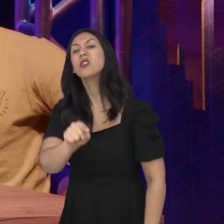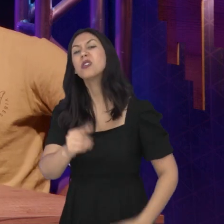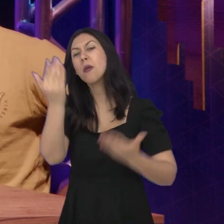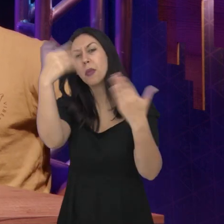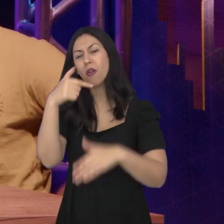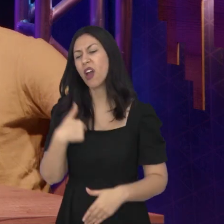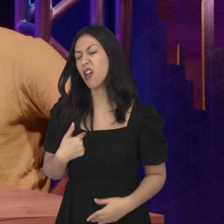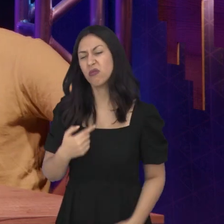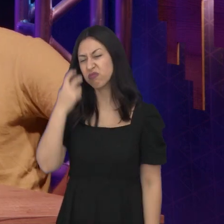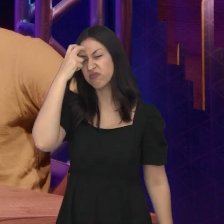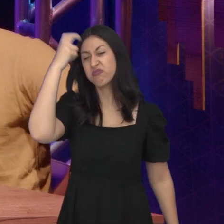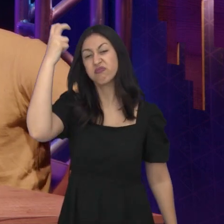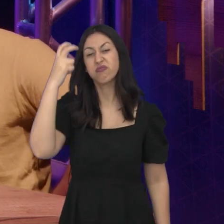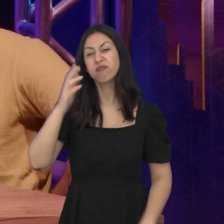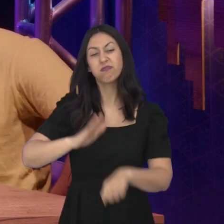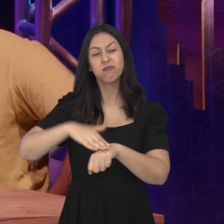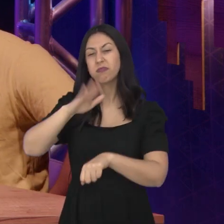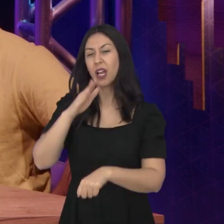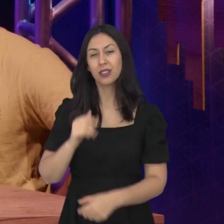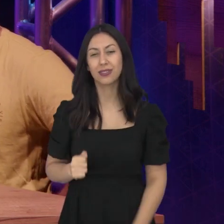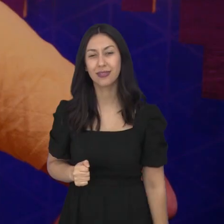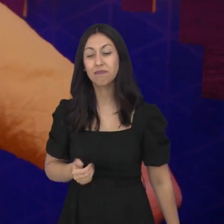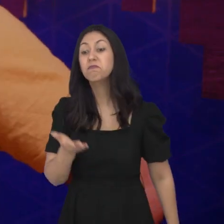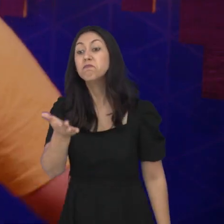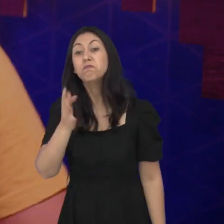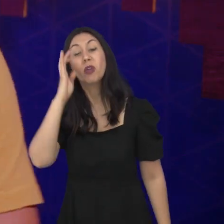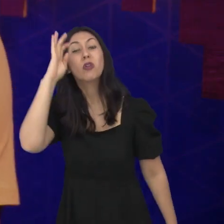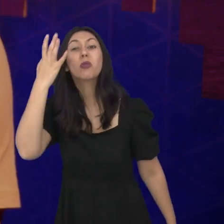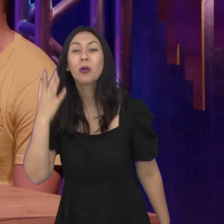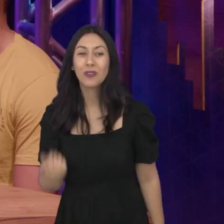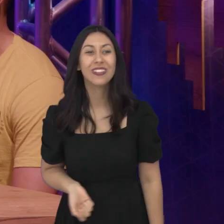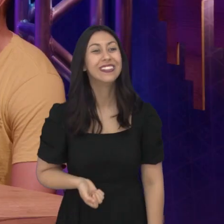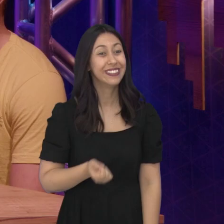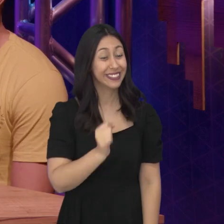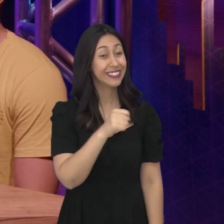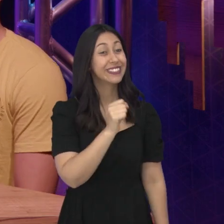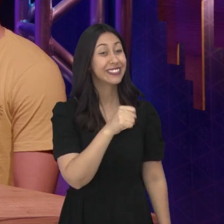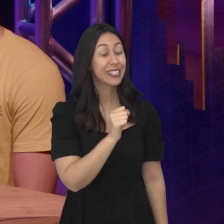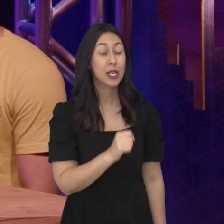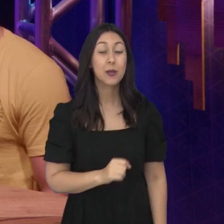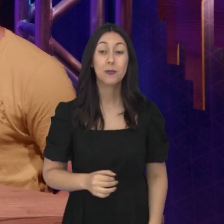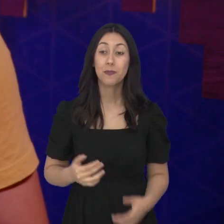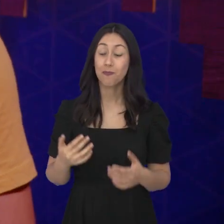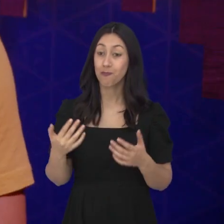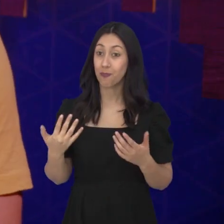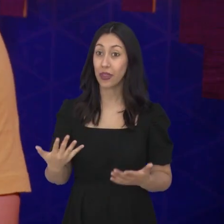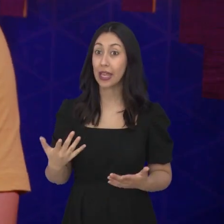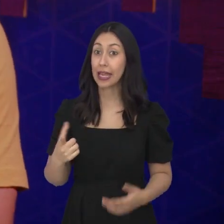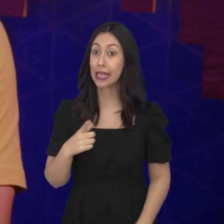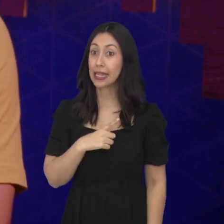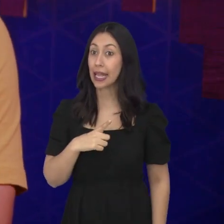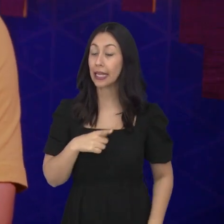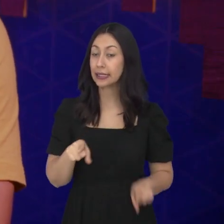ó. Quero ver o senhor resolver essa aqui agora. É bem assim mesmo. Mas, Vic, tem um anime